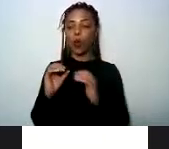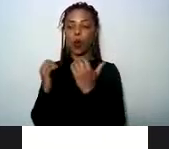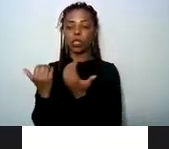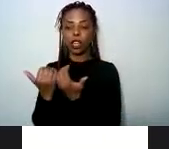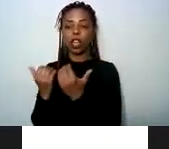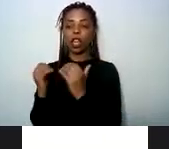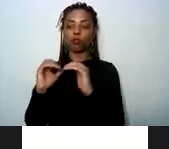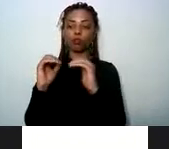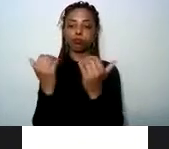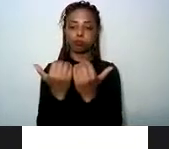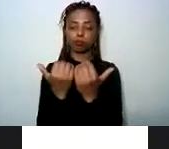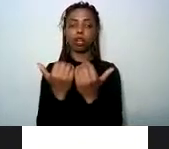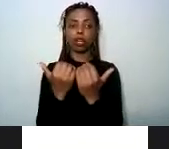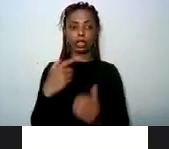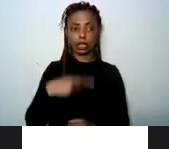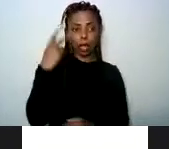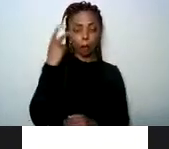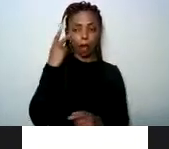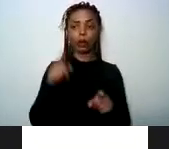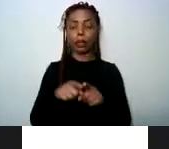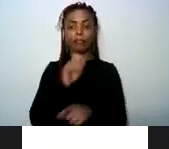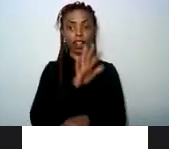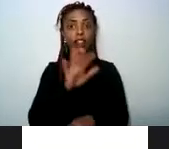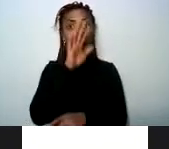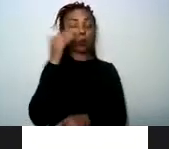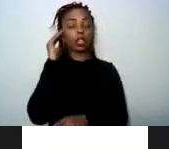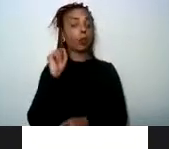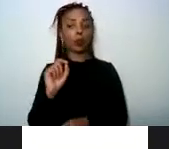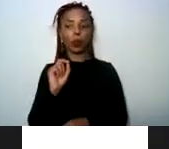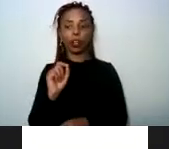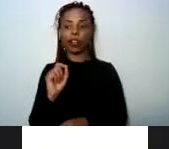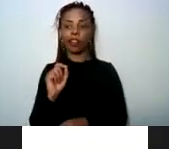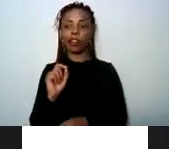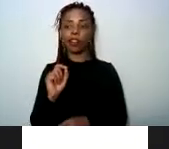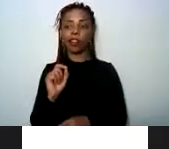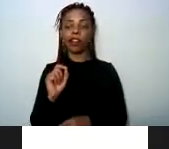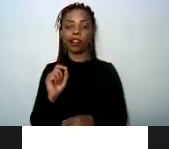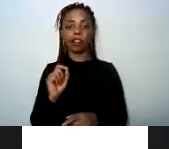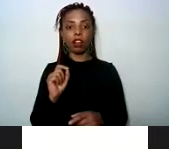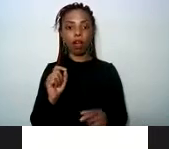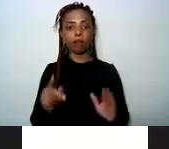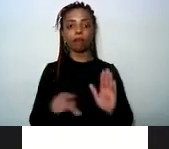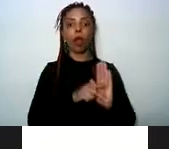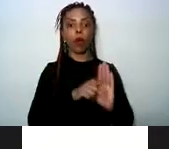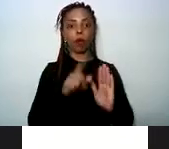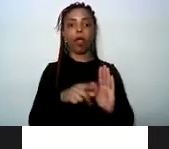tanto de São Paulo quanto federal e a gente quer entender como que esses